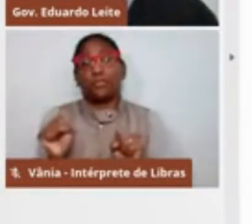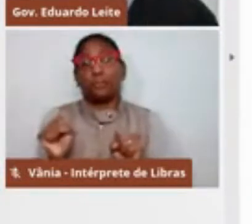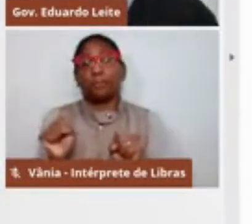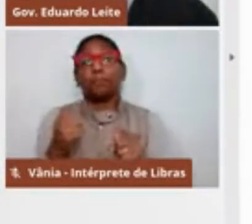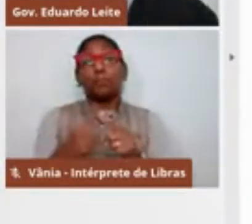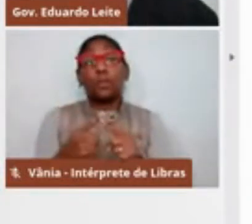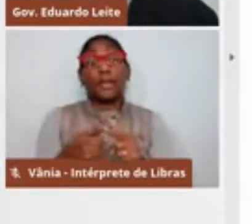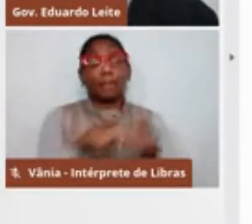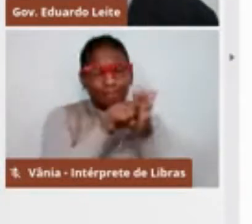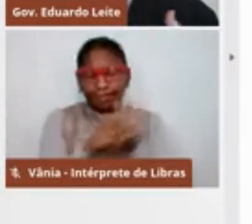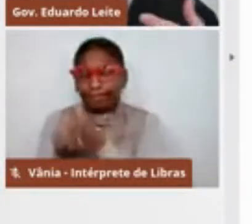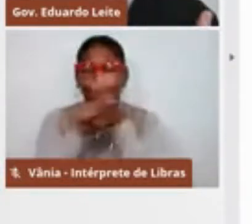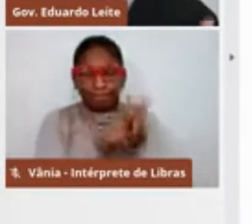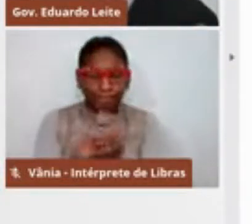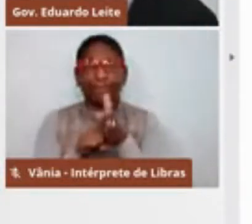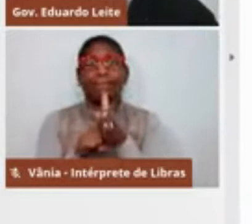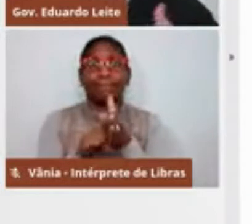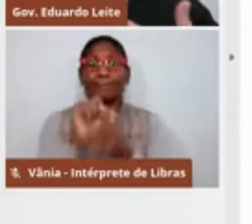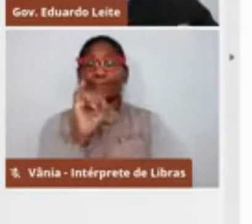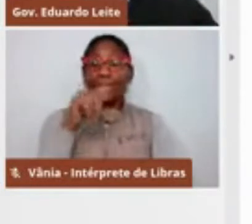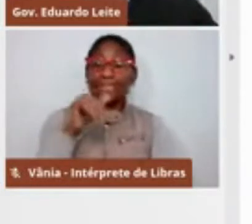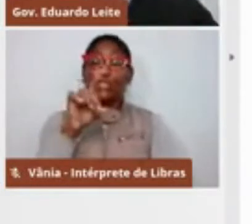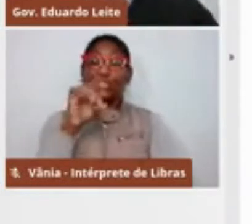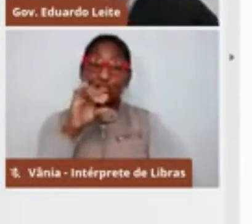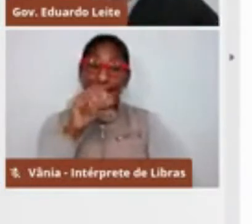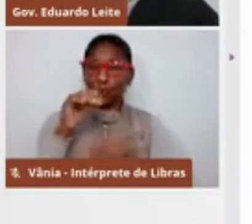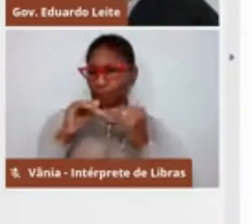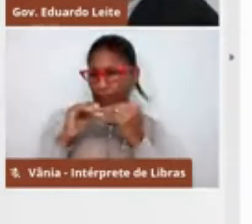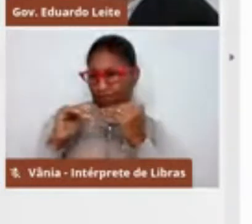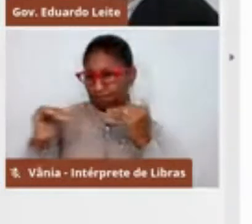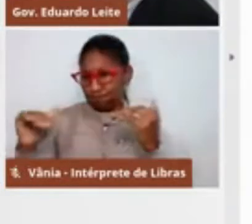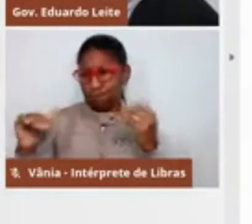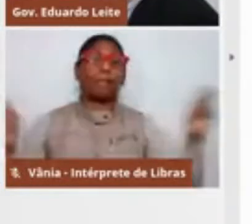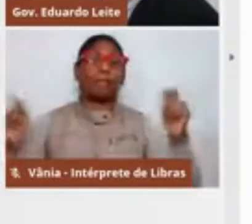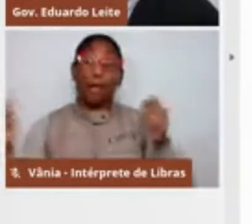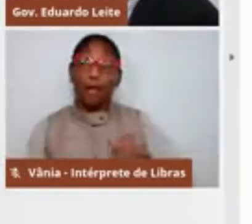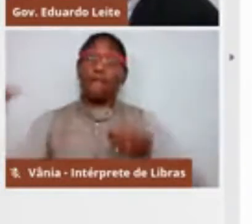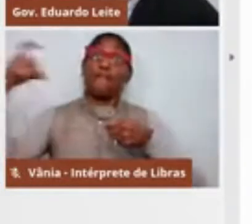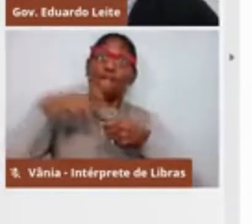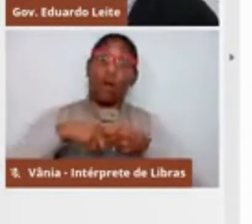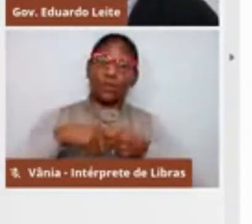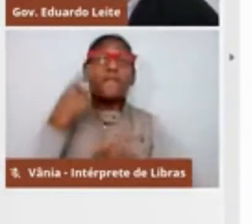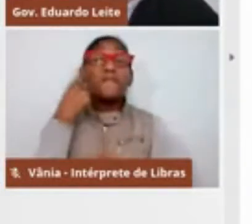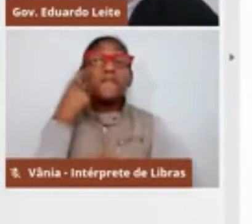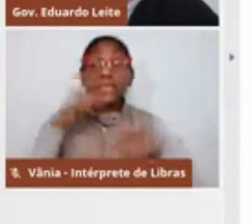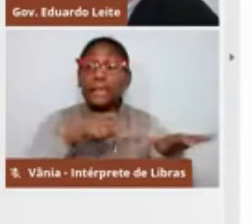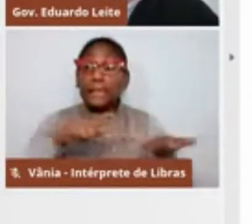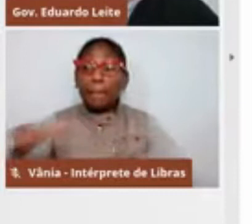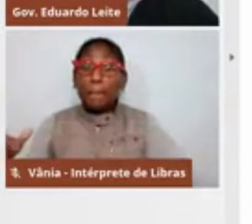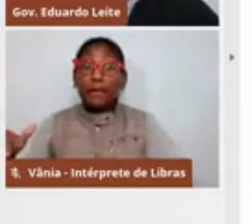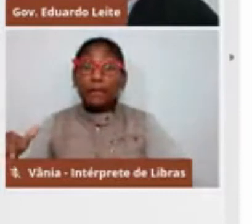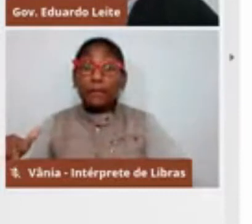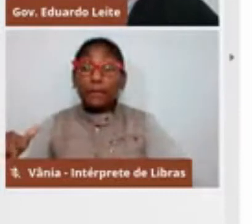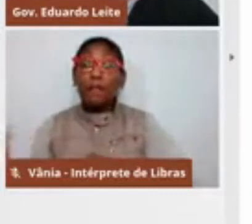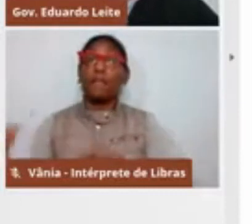dos indicadores, ou pelo menos não mais piorando esses indicadores. A gente está numa expectativa aí de que essa semana a gente possa ter essa confirmação de